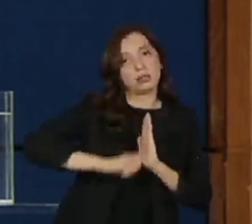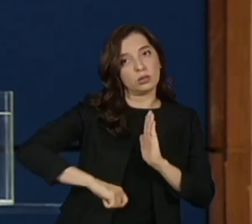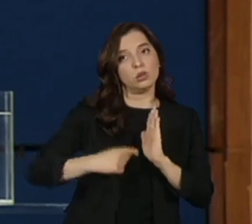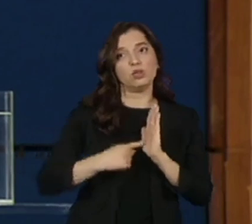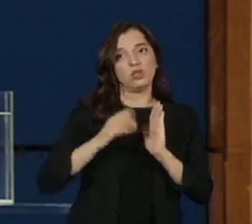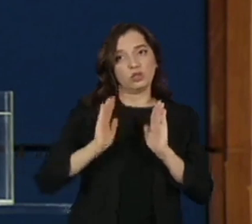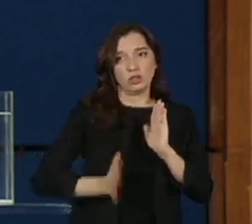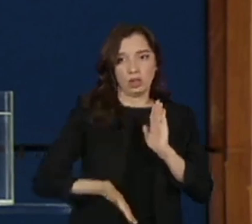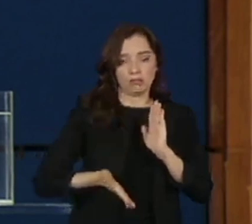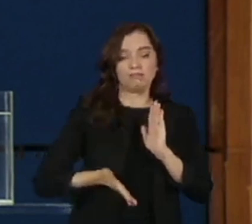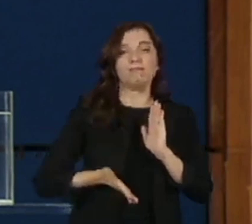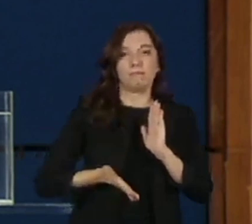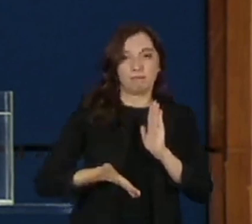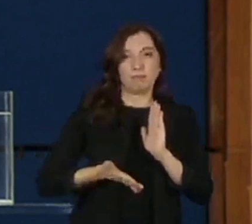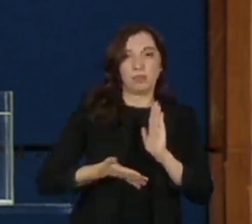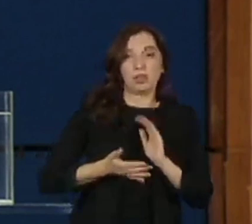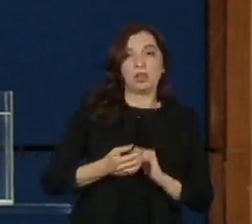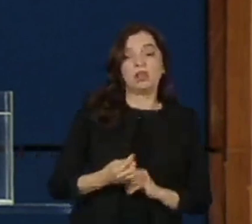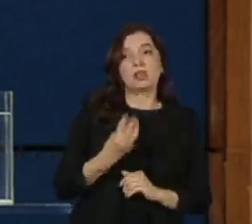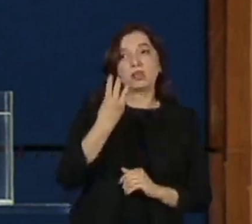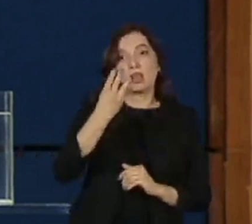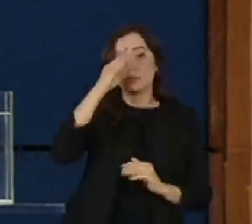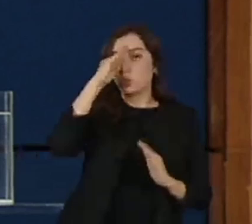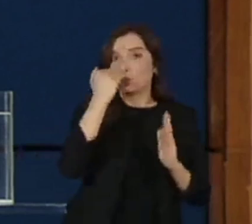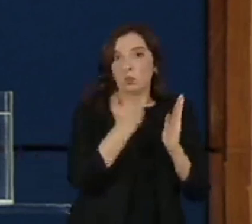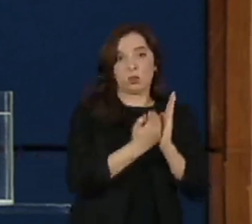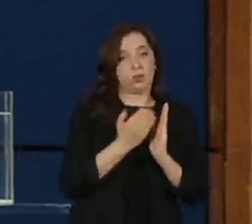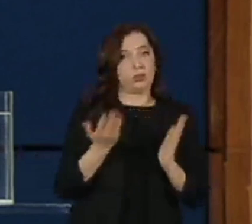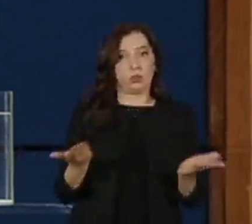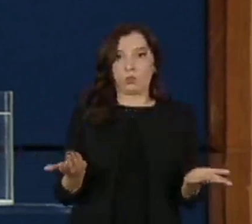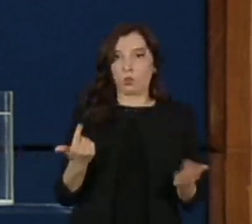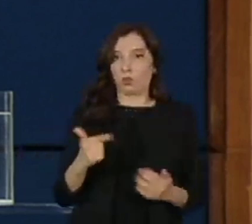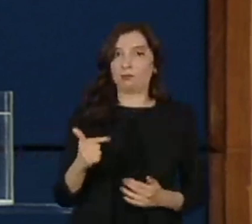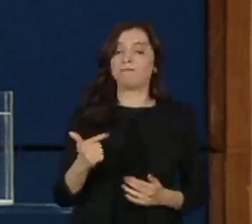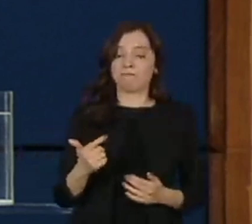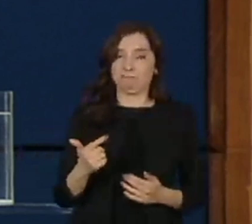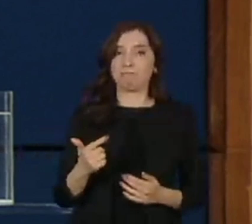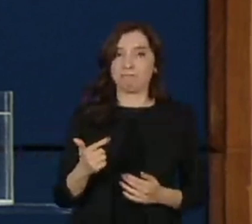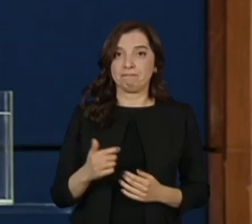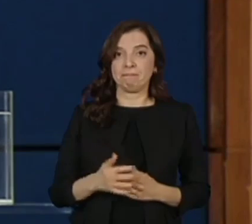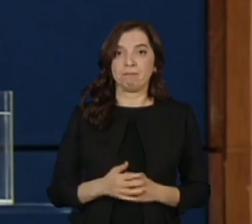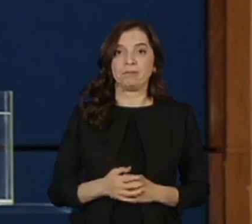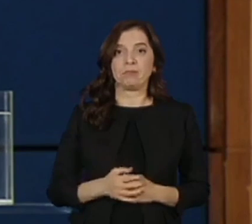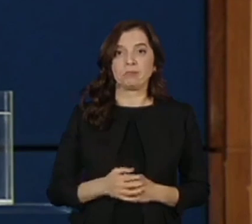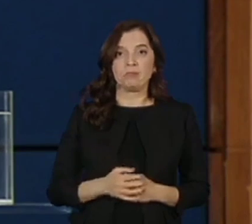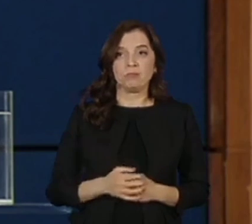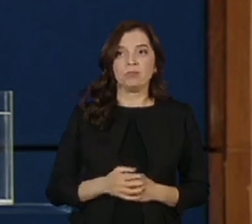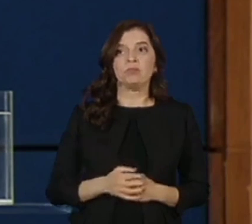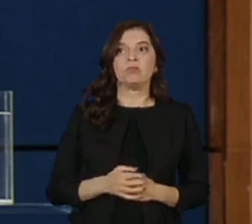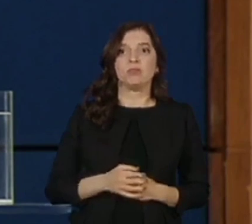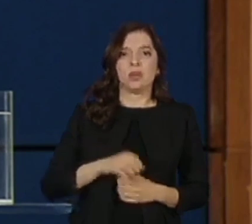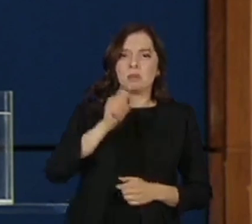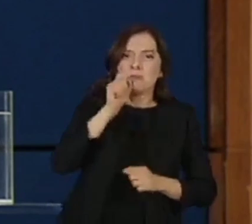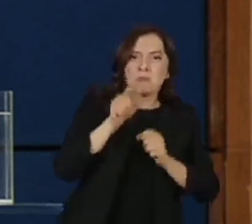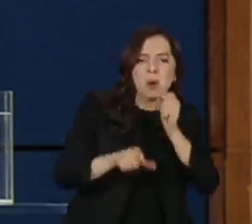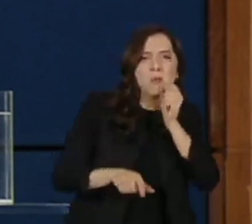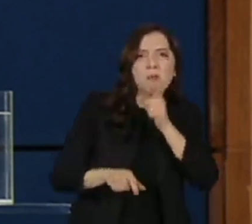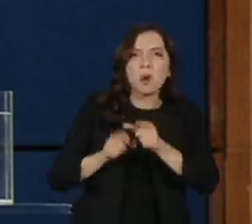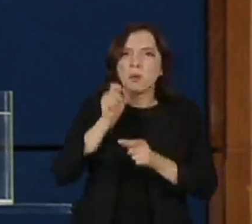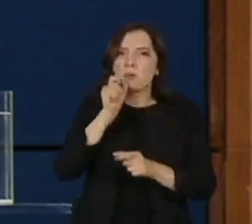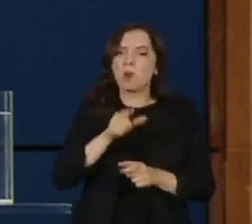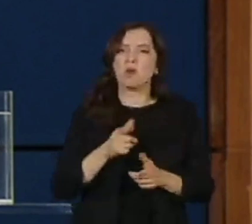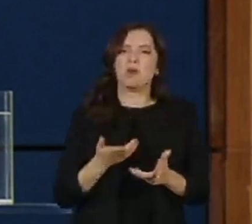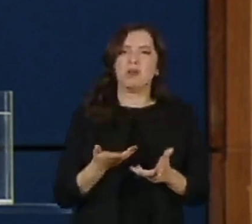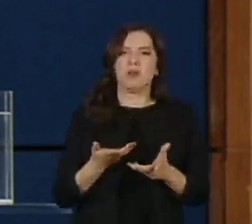Três falhas graves sucessivas ele cometeu dois baixo duas palavras de baixo calão antes de uma agressão física e de